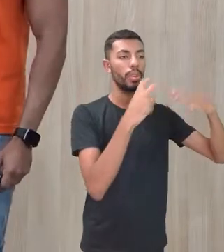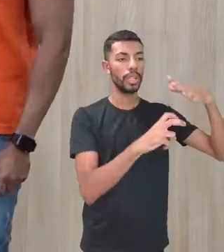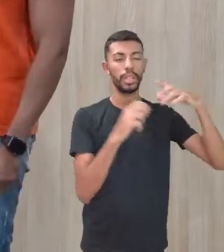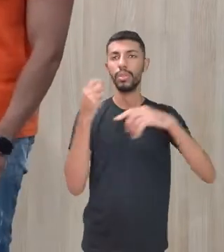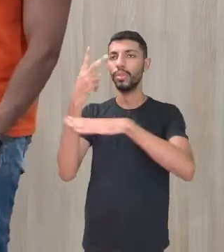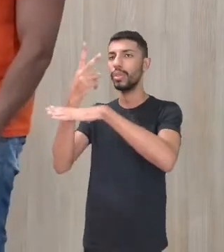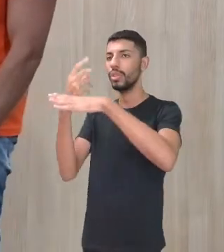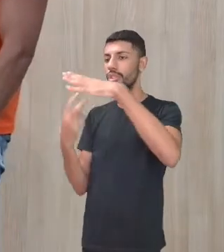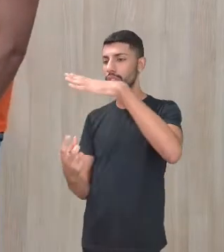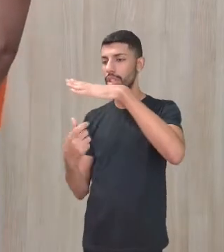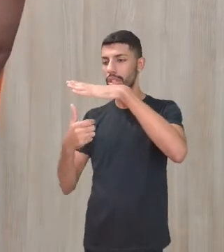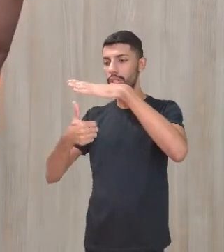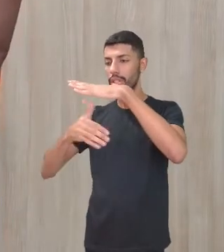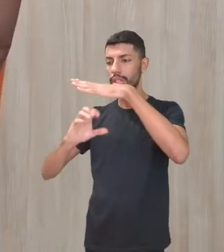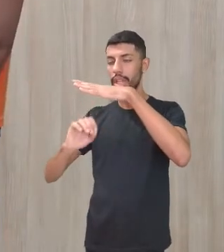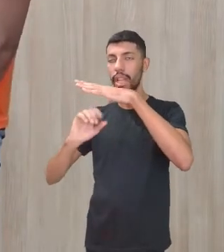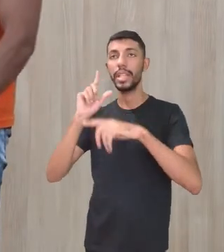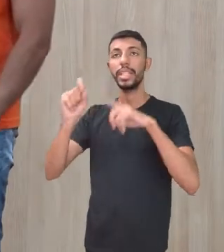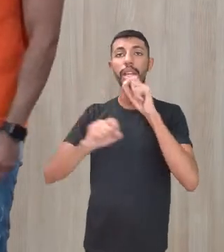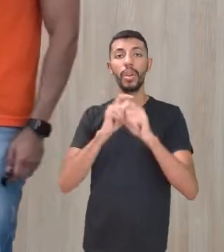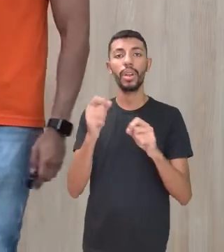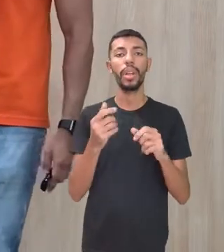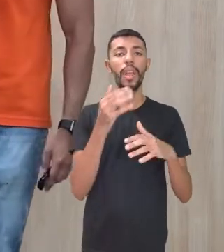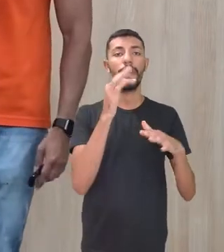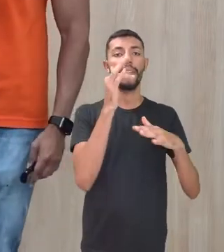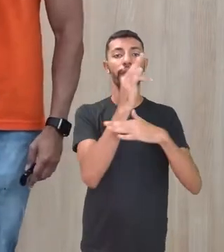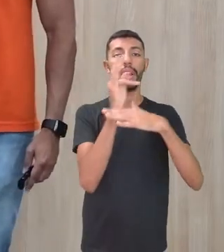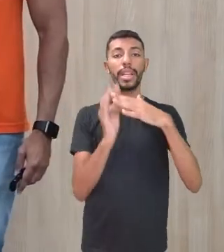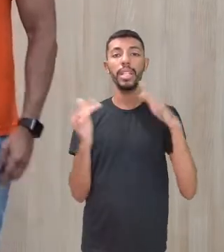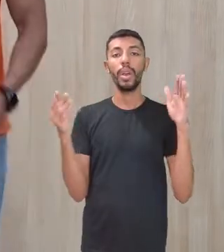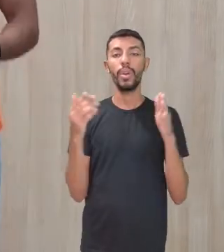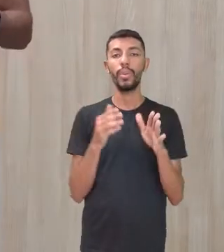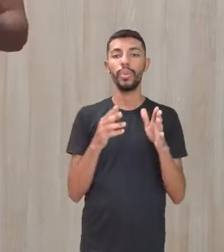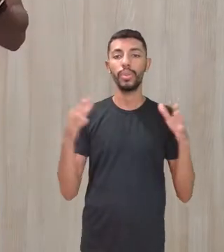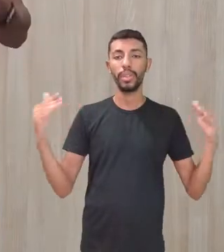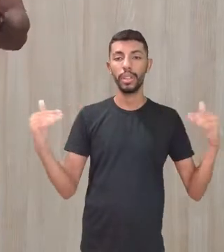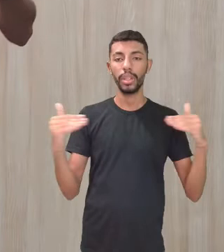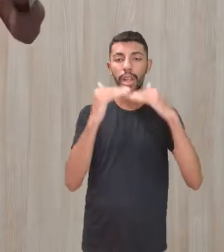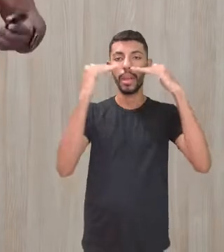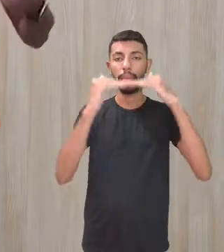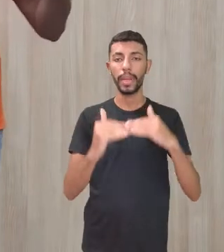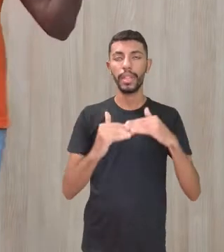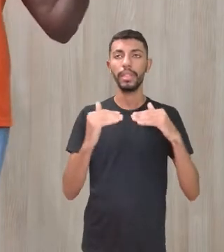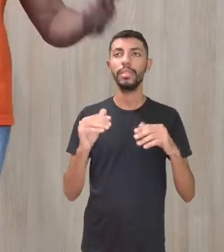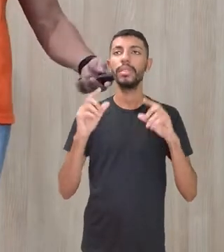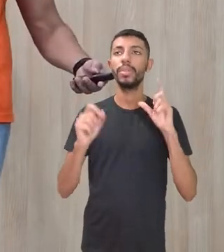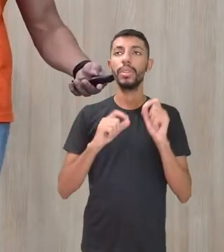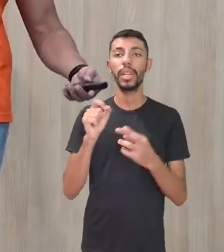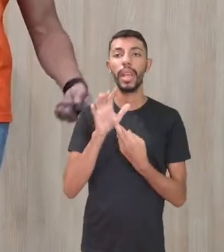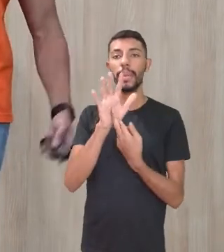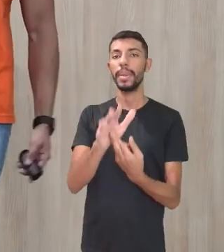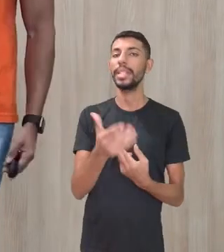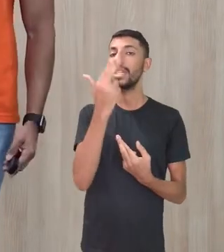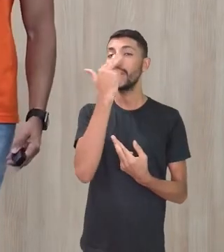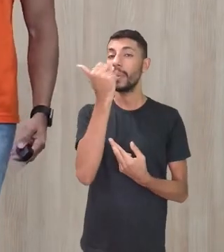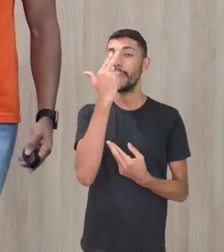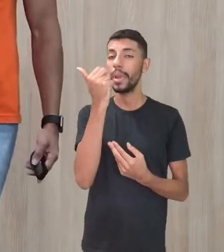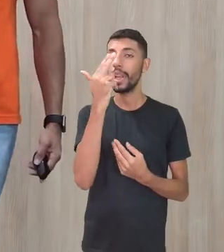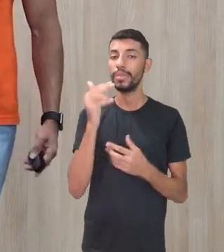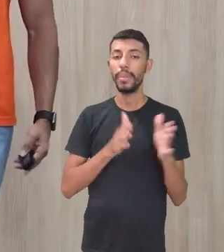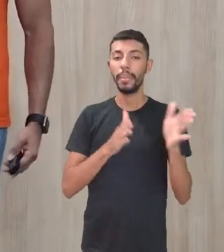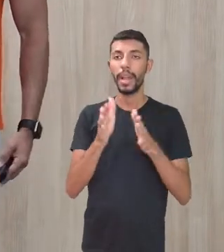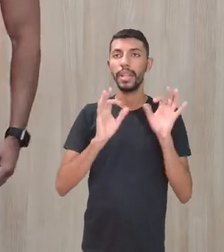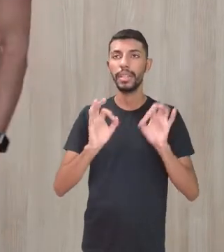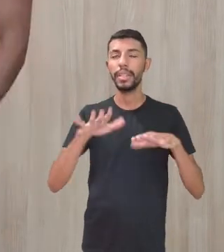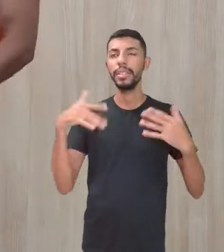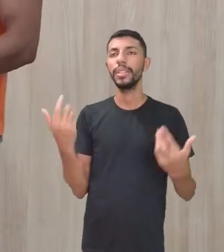2/10, são frações o que? Equivalentes, certo? Elas representam a mesma parte. Então, qual é a ideia